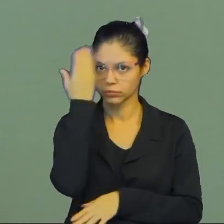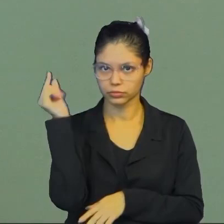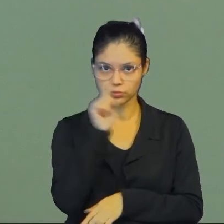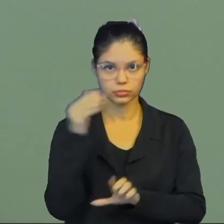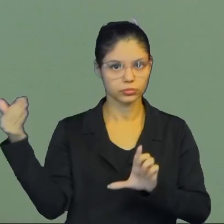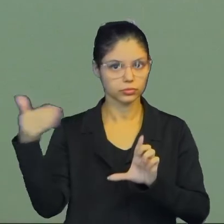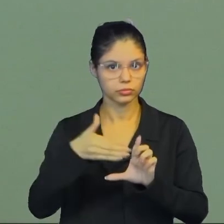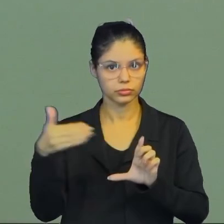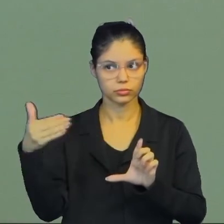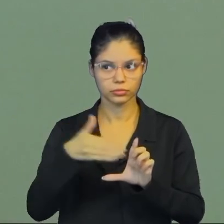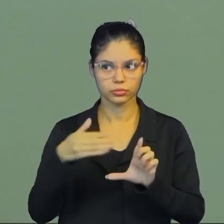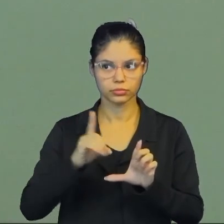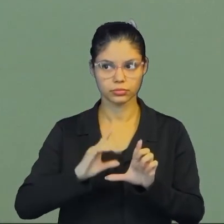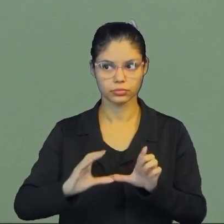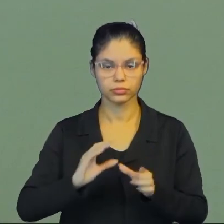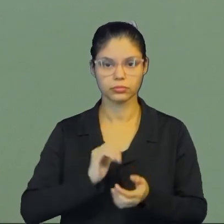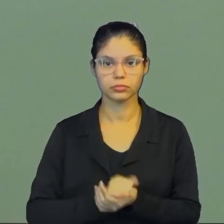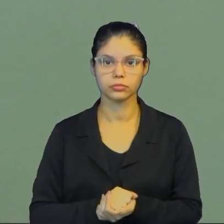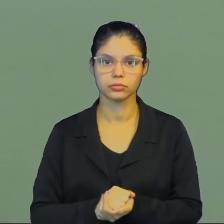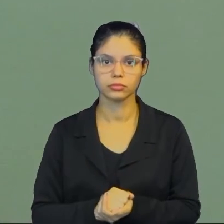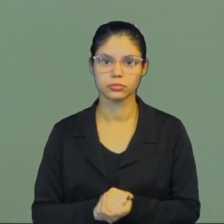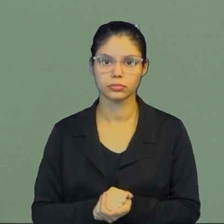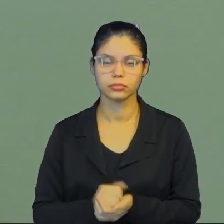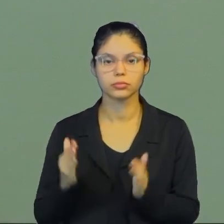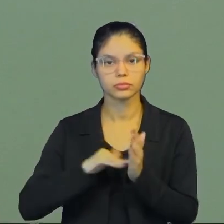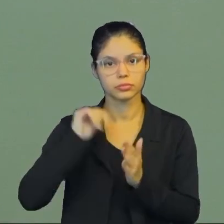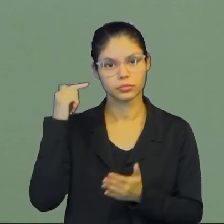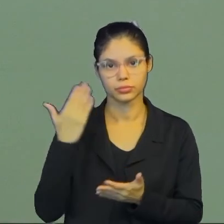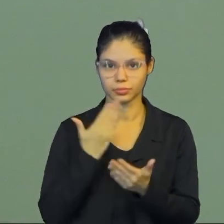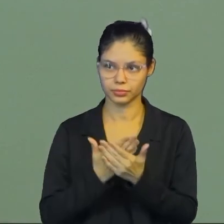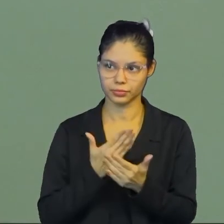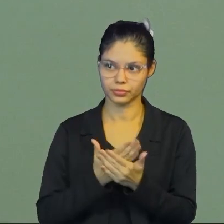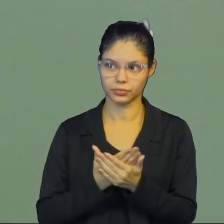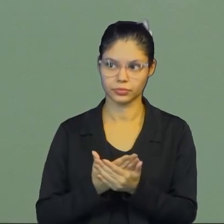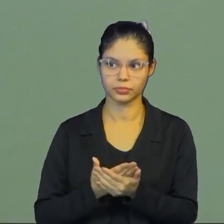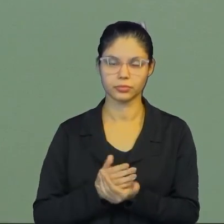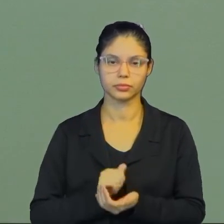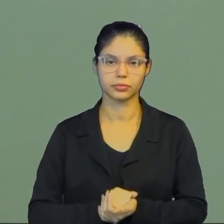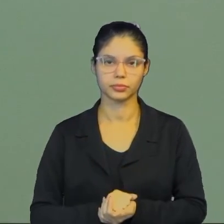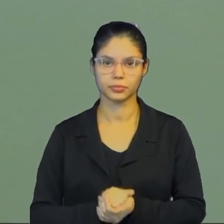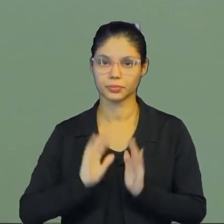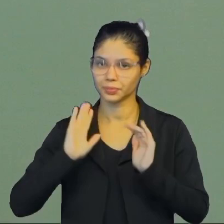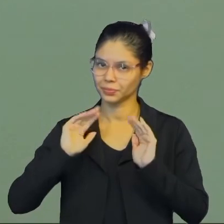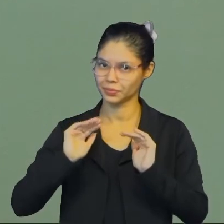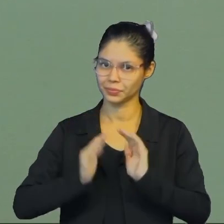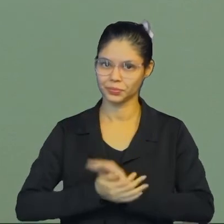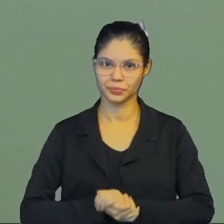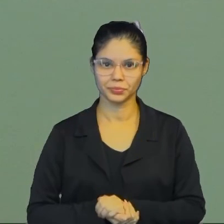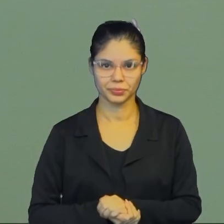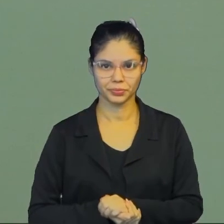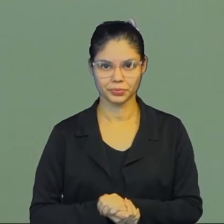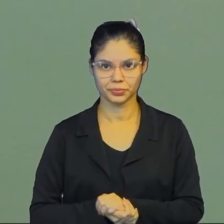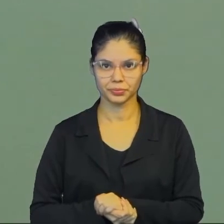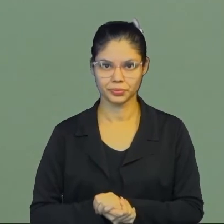esqueça de acessar a nossa plataforma Eduque e até a nossa próxima aula. Até mais!